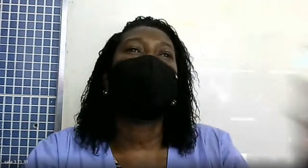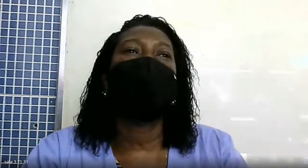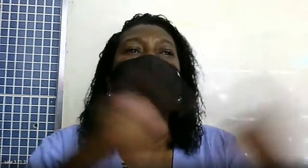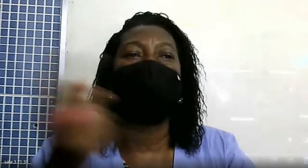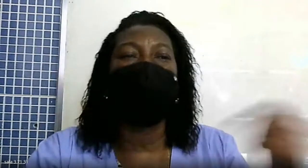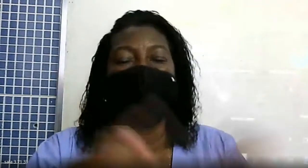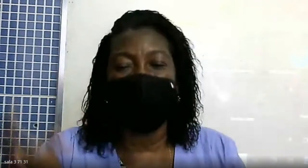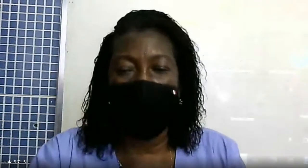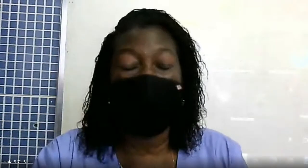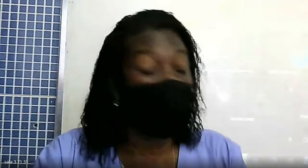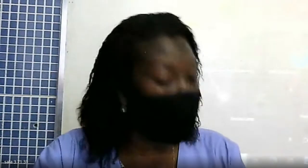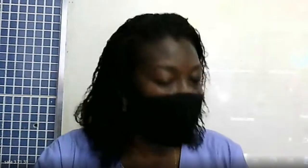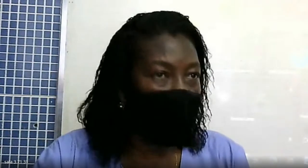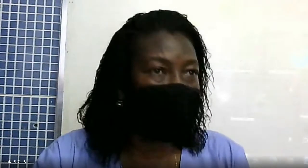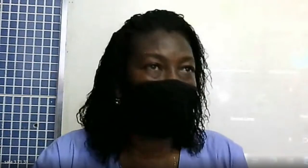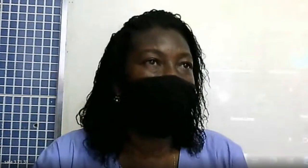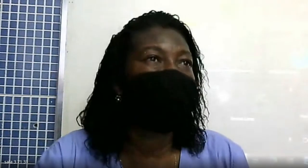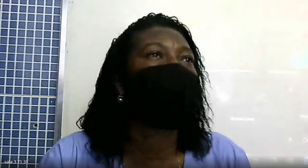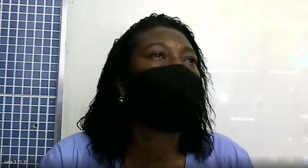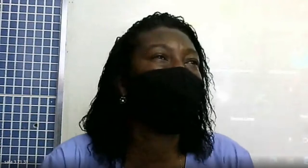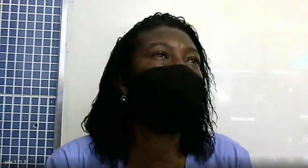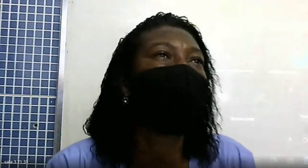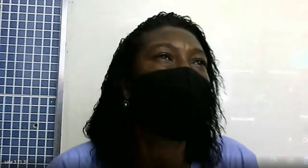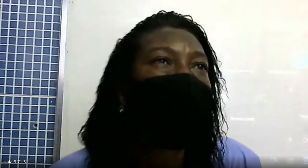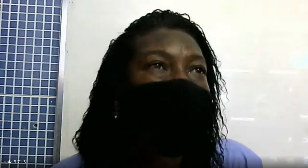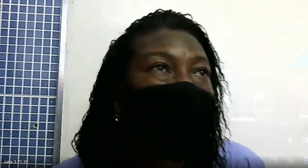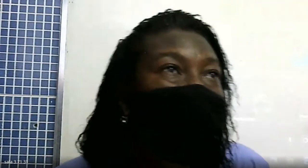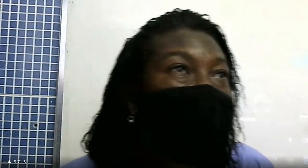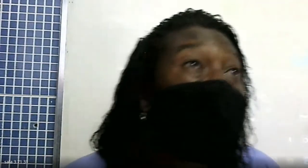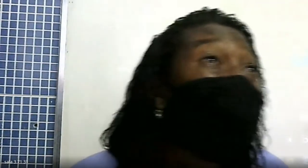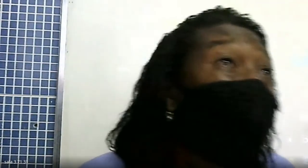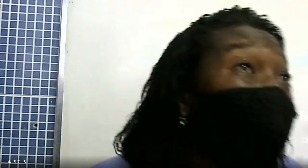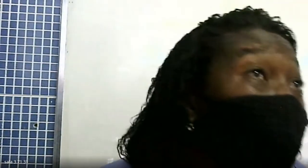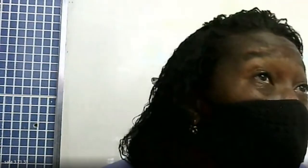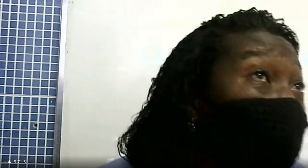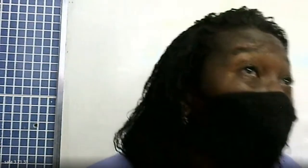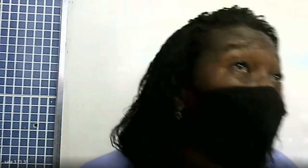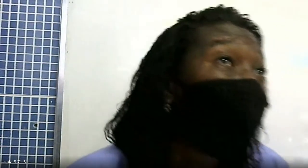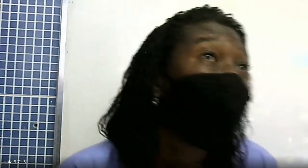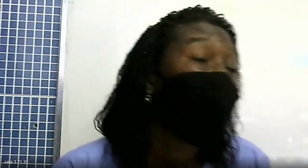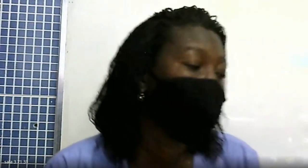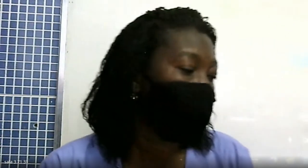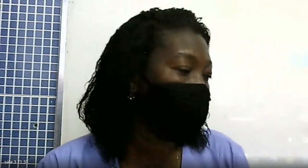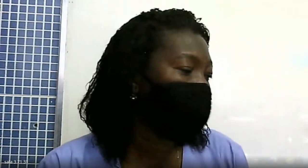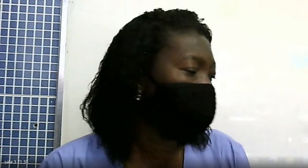Aí pegou, fez a troca, ficou muito bom, tá? Fala, minha flor. Hã? Casinha?